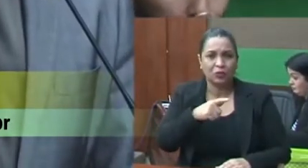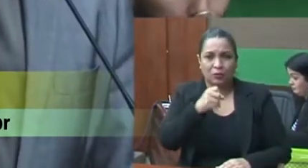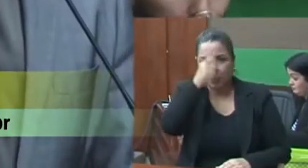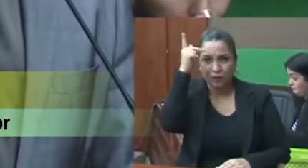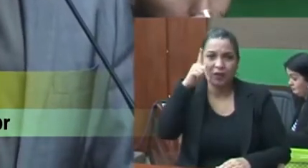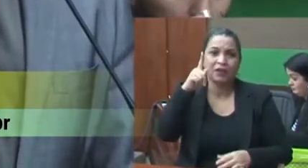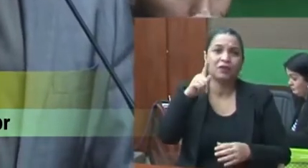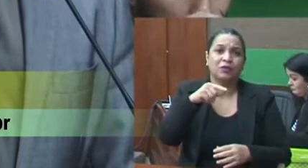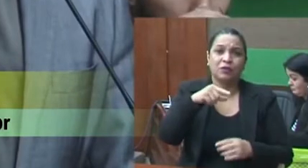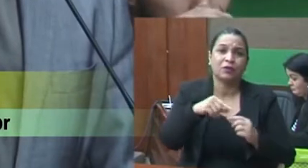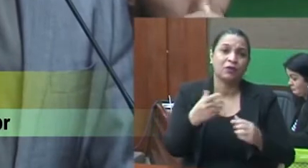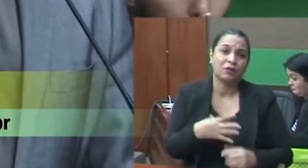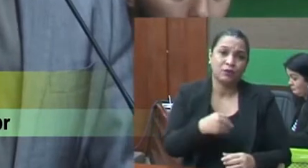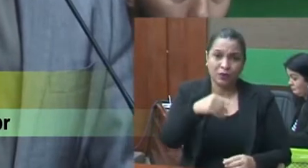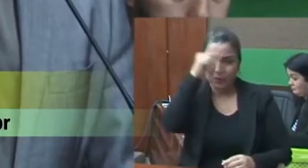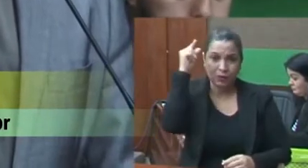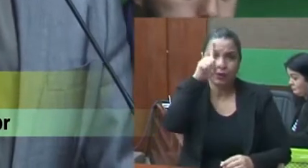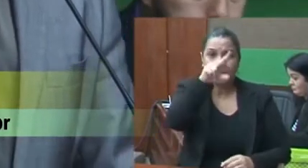lembrar.